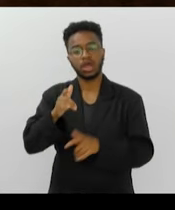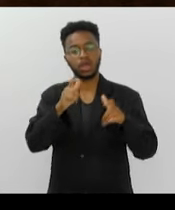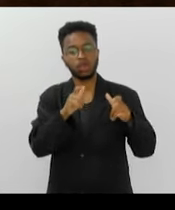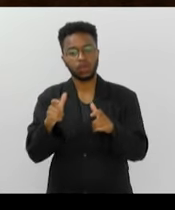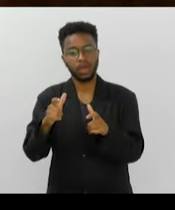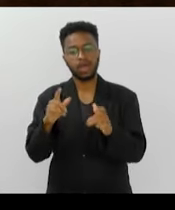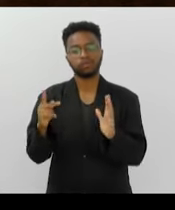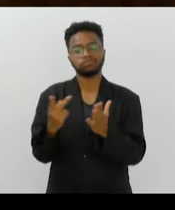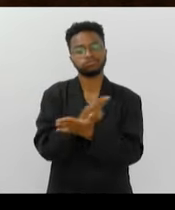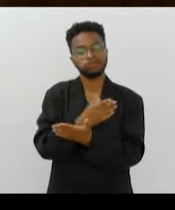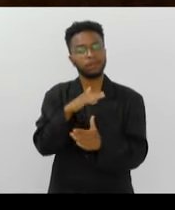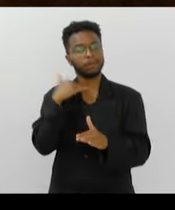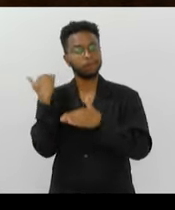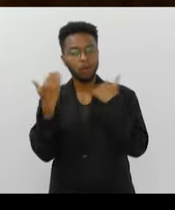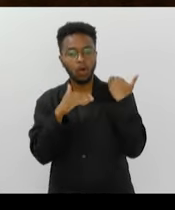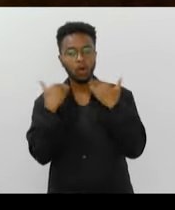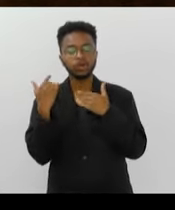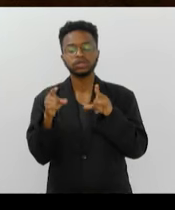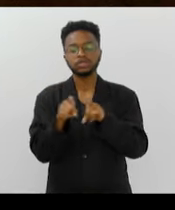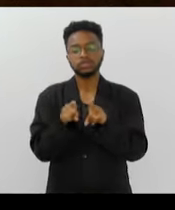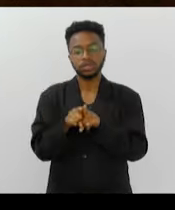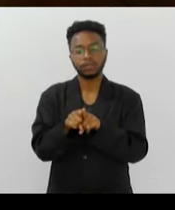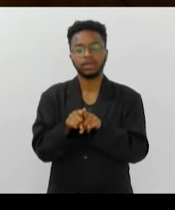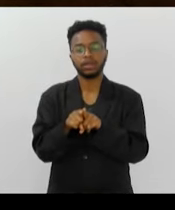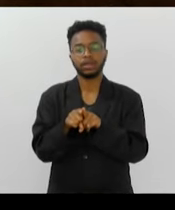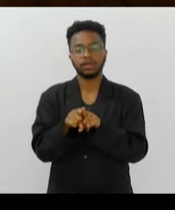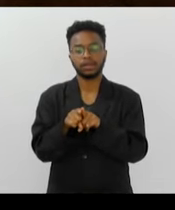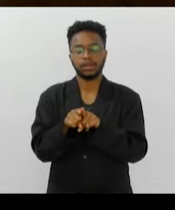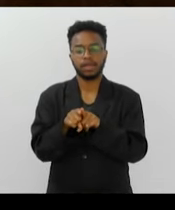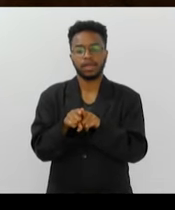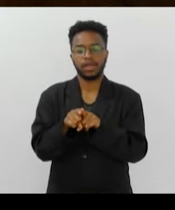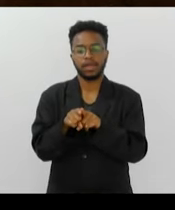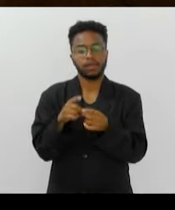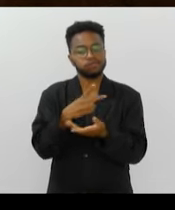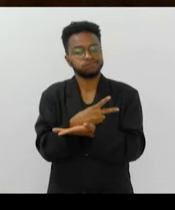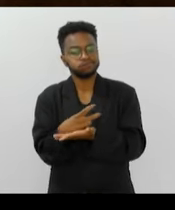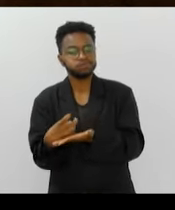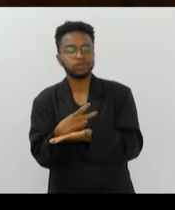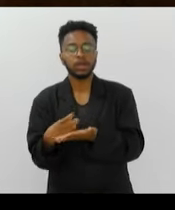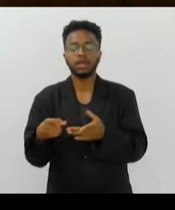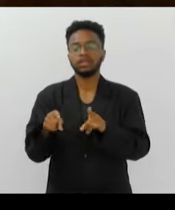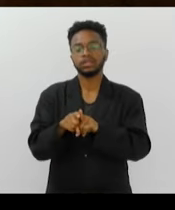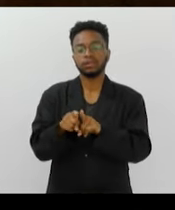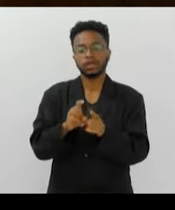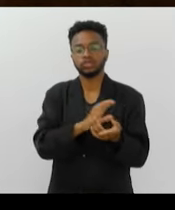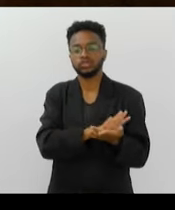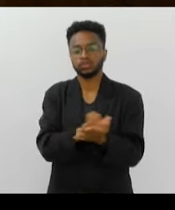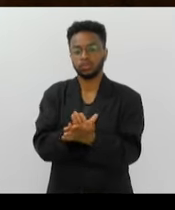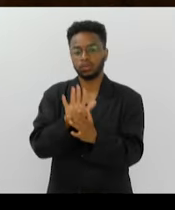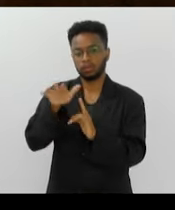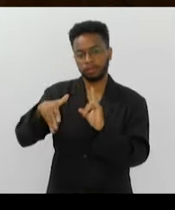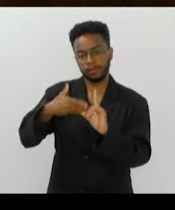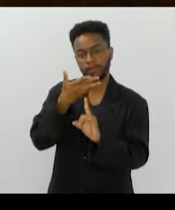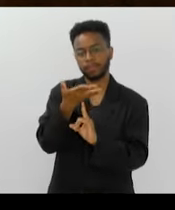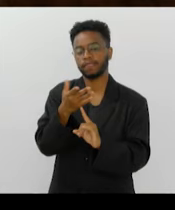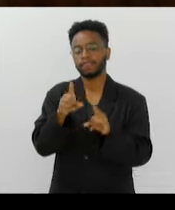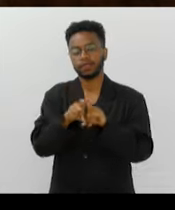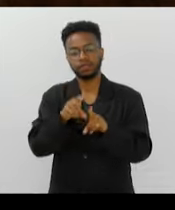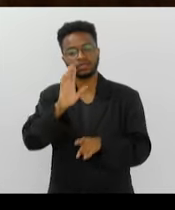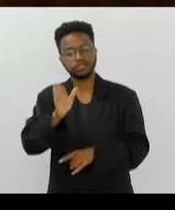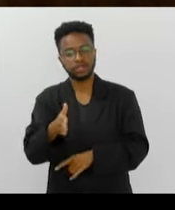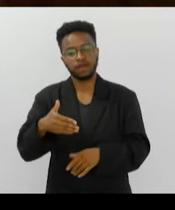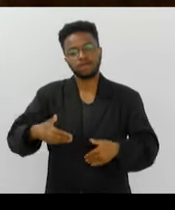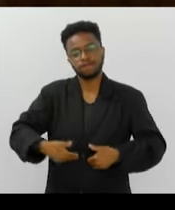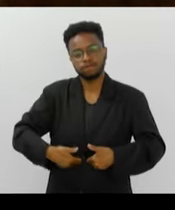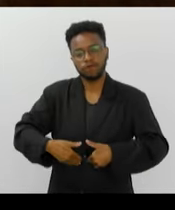morte que já foi um lugar de exploração que já foi um lugar de degradação ambiental de fome de agora